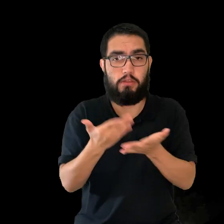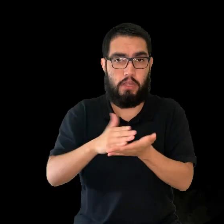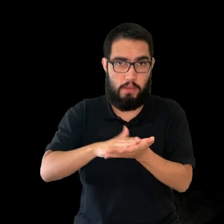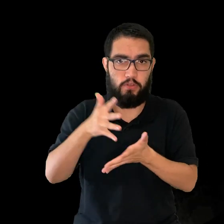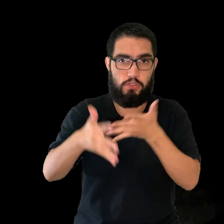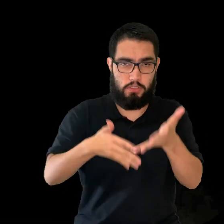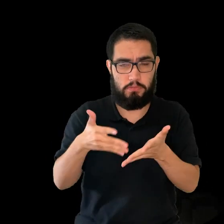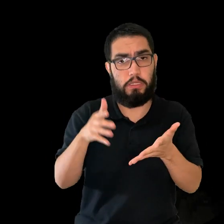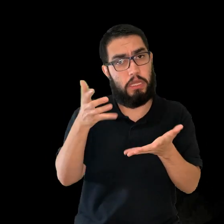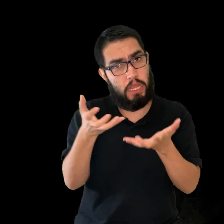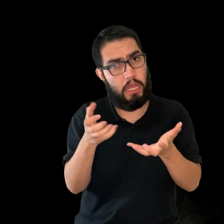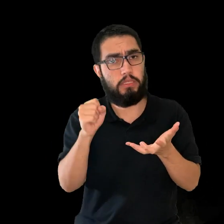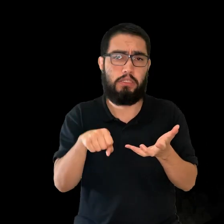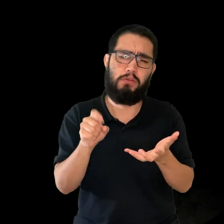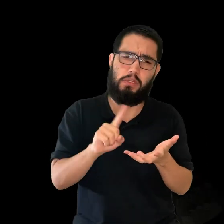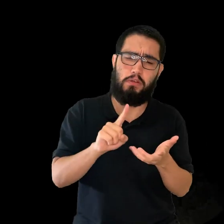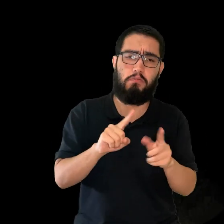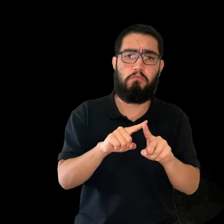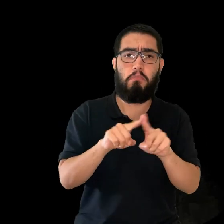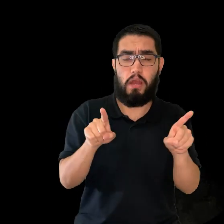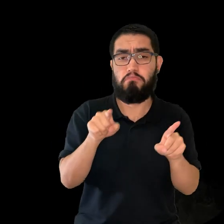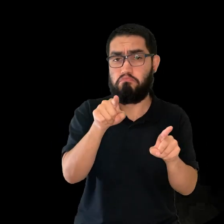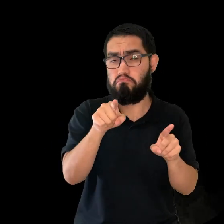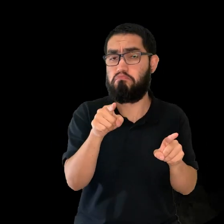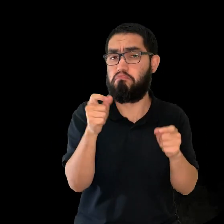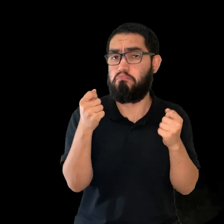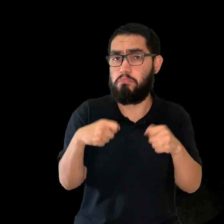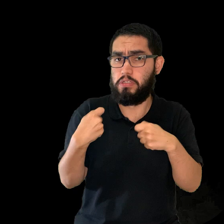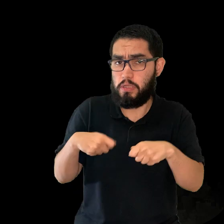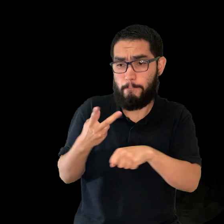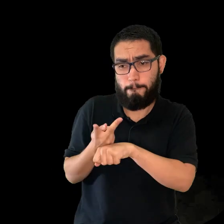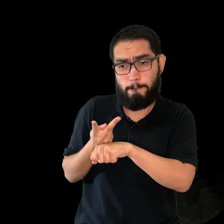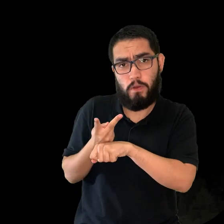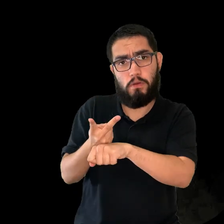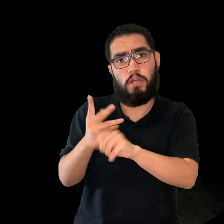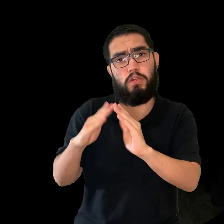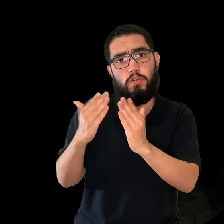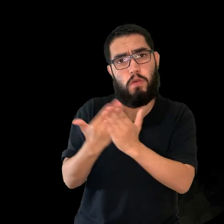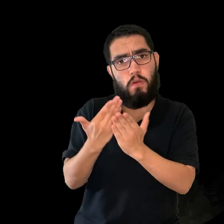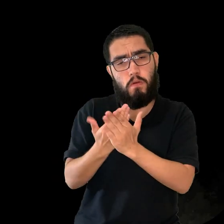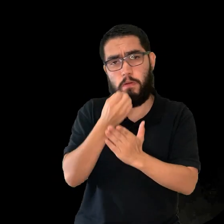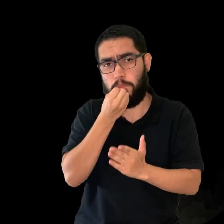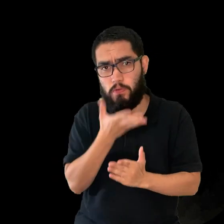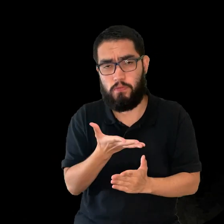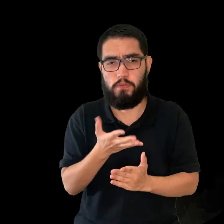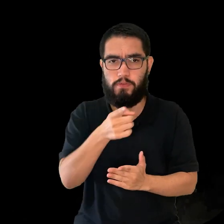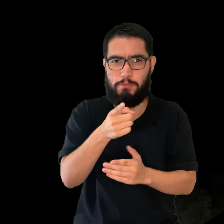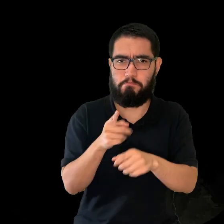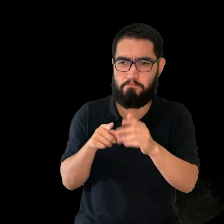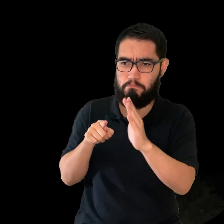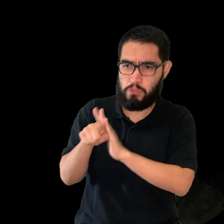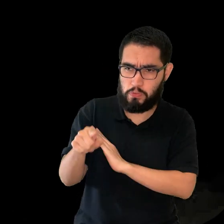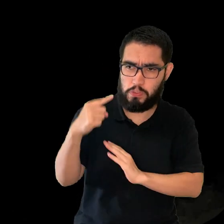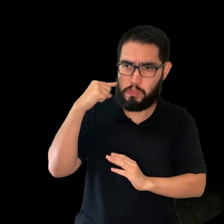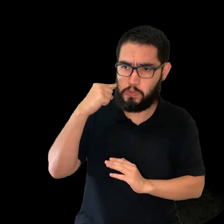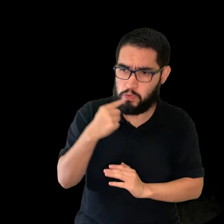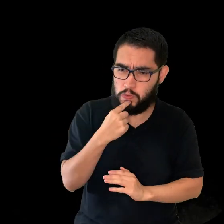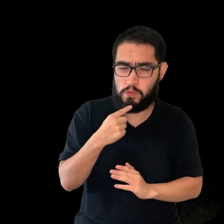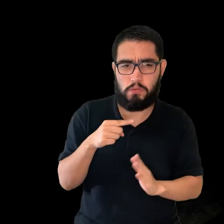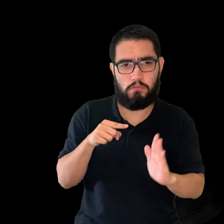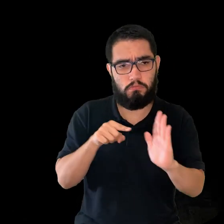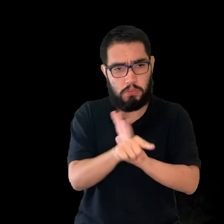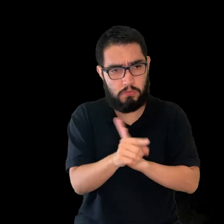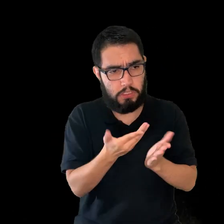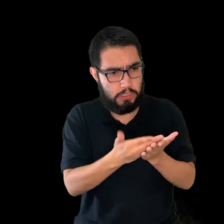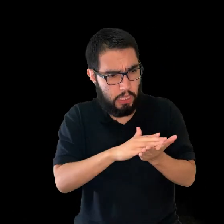de Libras ou não, nós sempre precisamos procurar uma escola bem conceituada. Então pergunta para os surdos, pergunta para os